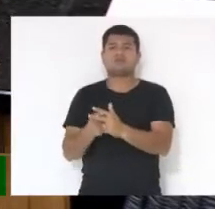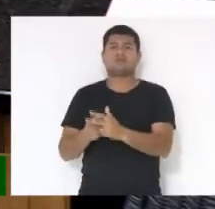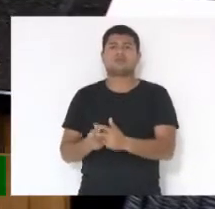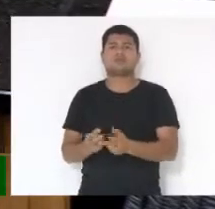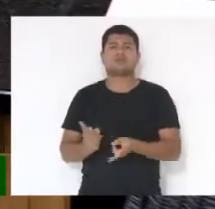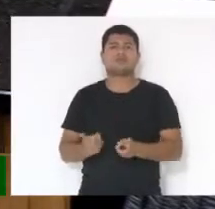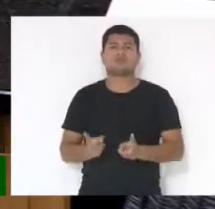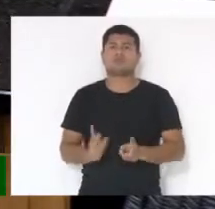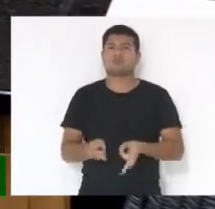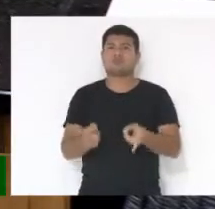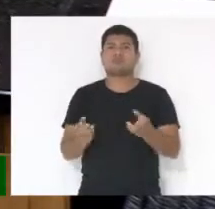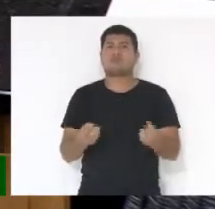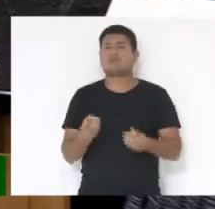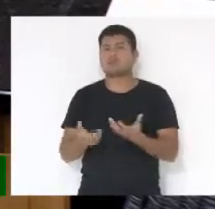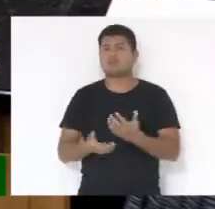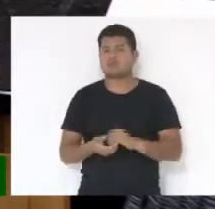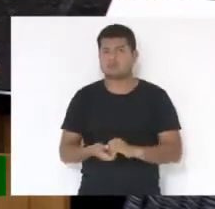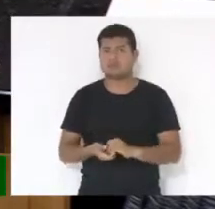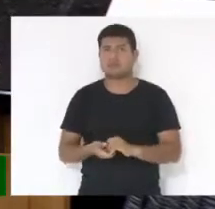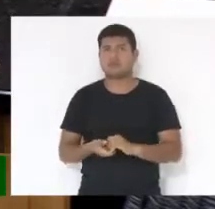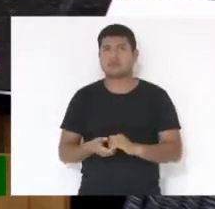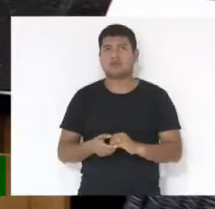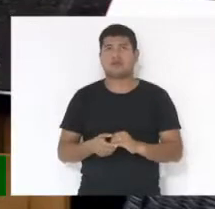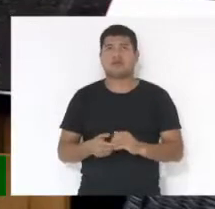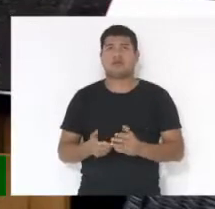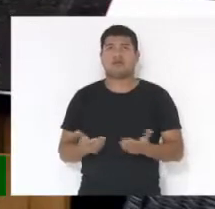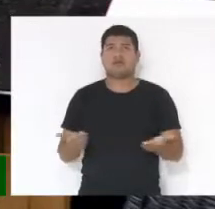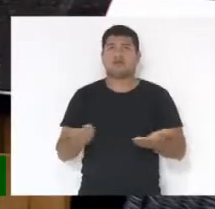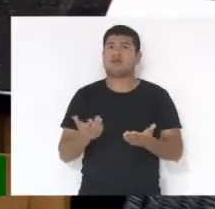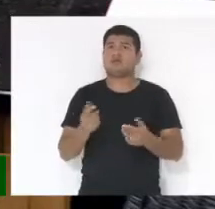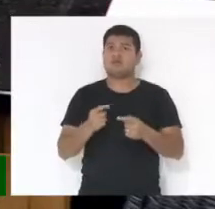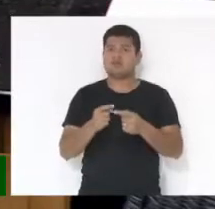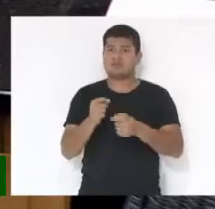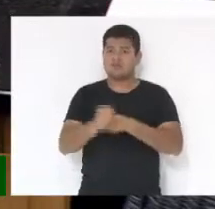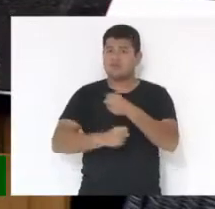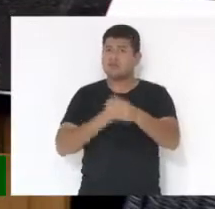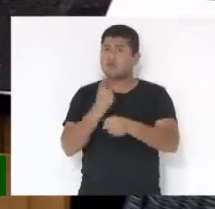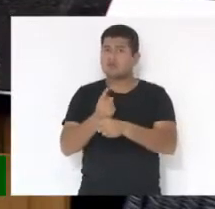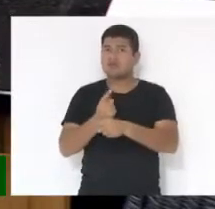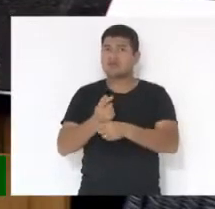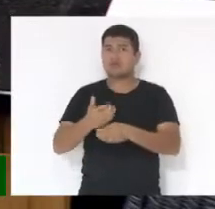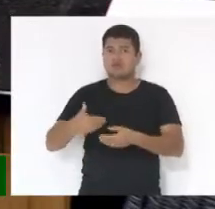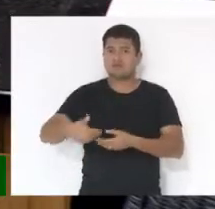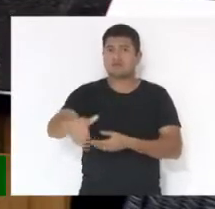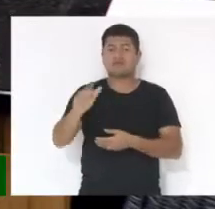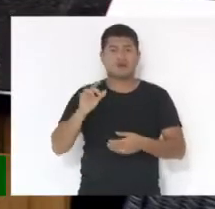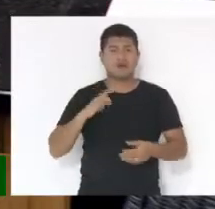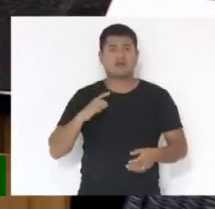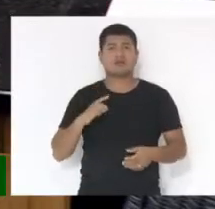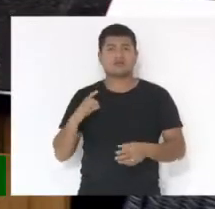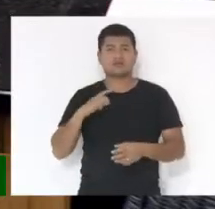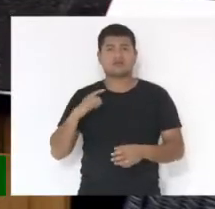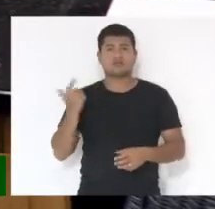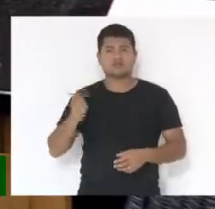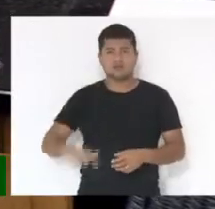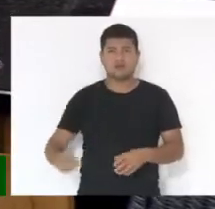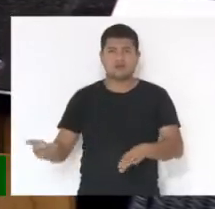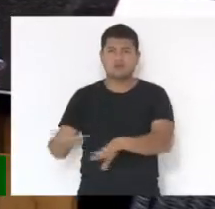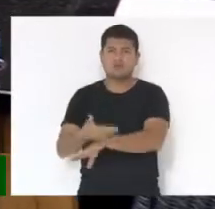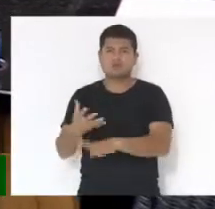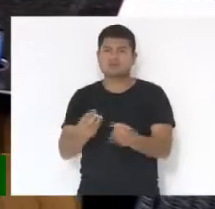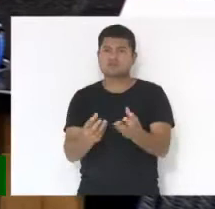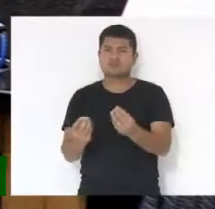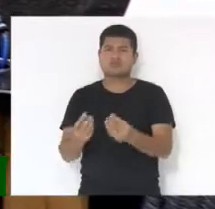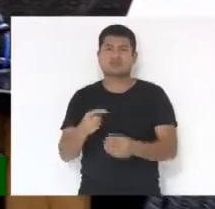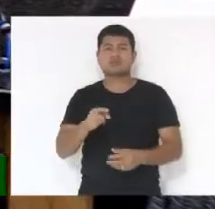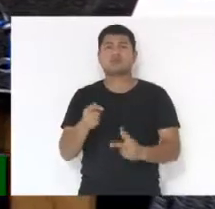uma temporada agora, mas a única certeza que a gente tem é que a gente tem uma temporada aqui há um ano. Saber quem é que vai fazer a manutenção